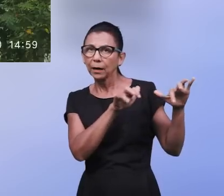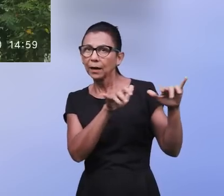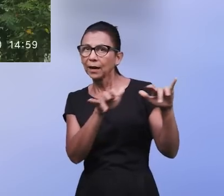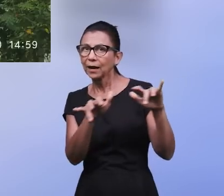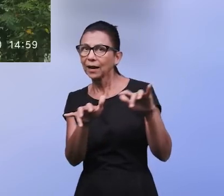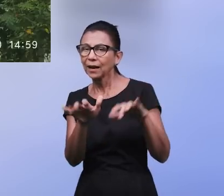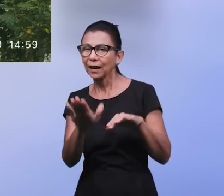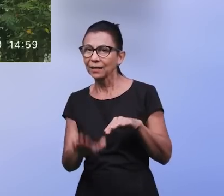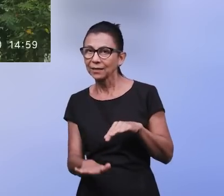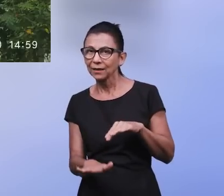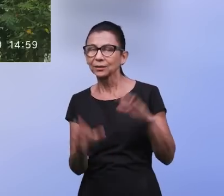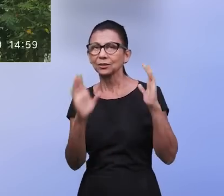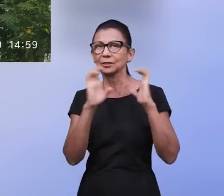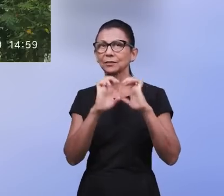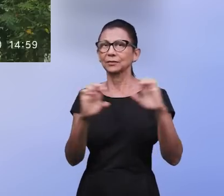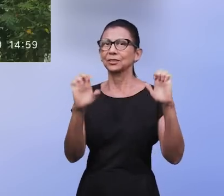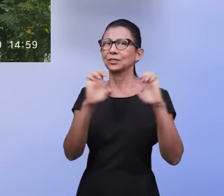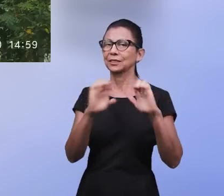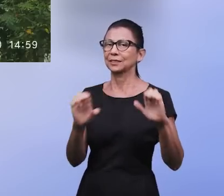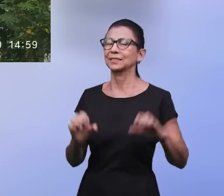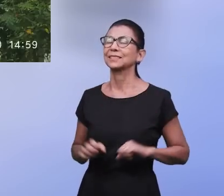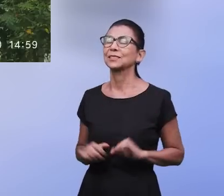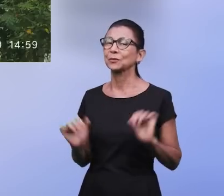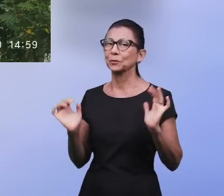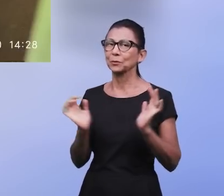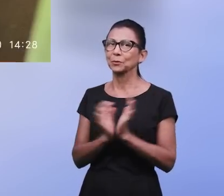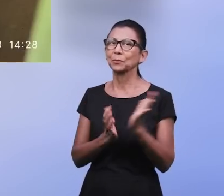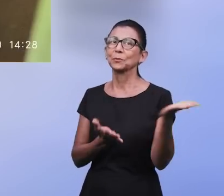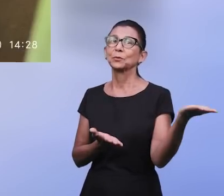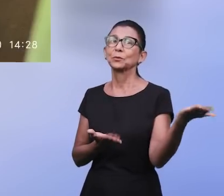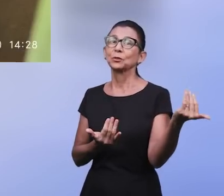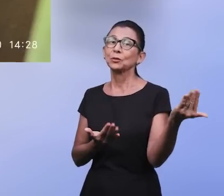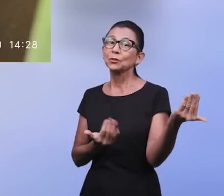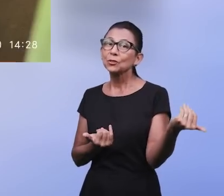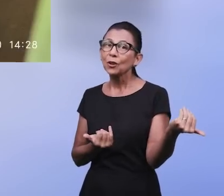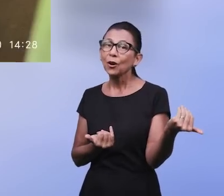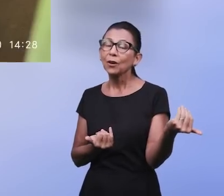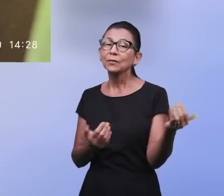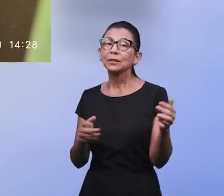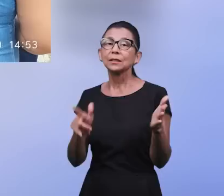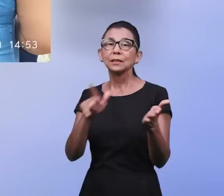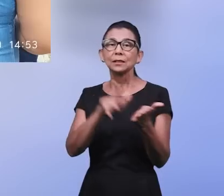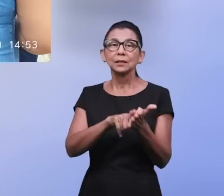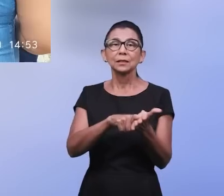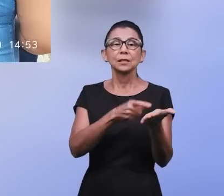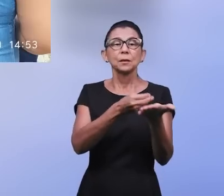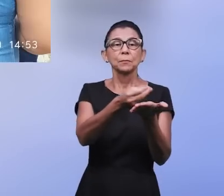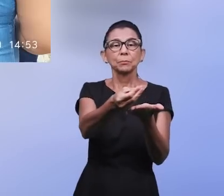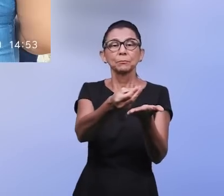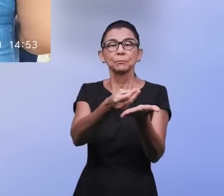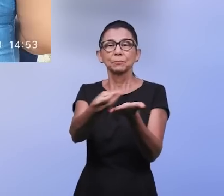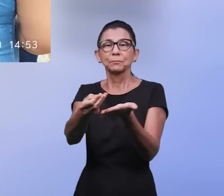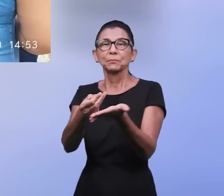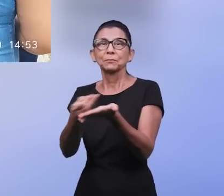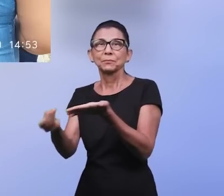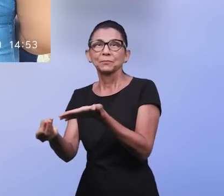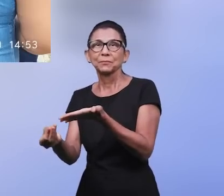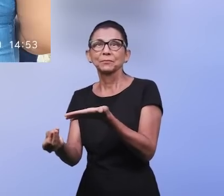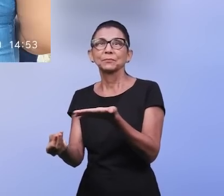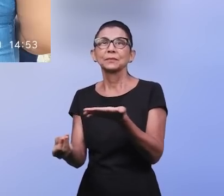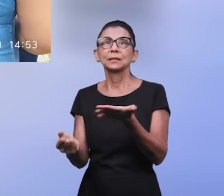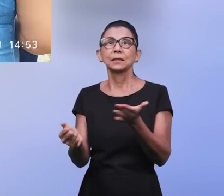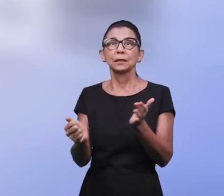uma tarde de evangelização com todos os jovens, onde foi feita a entrega dos convites e tivemos também um trabalho